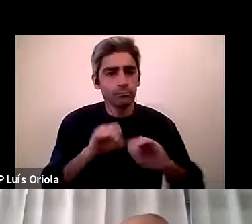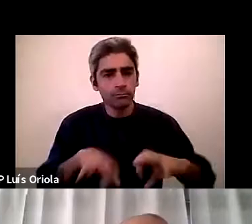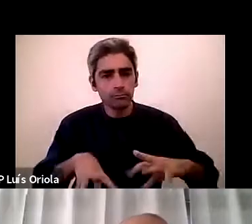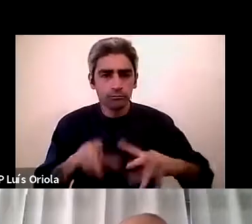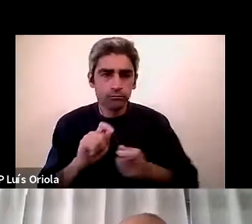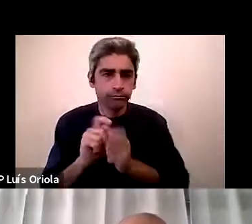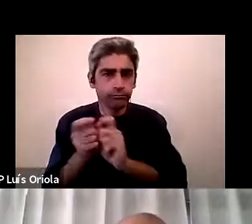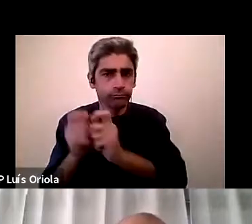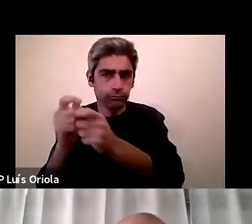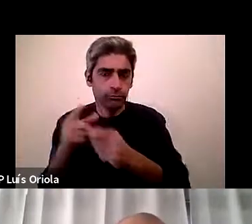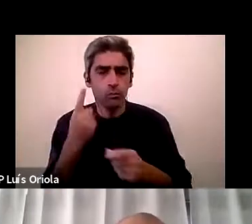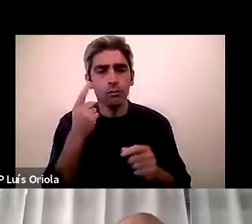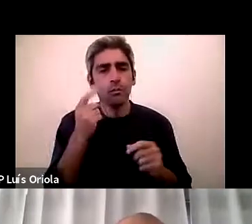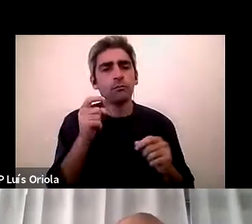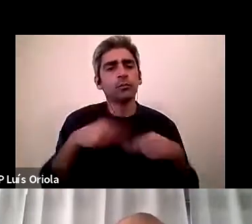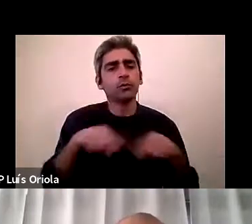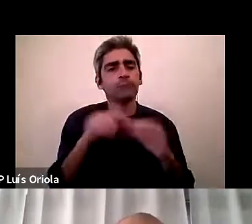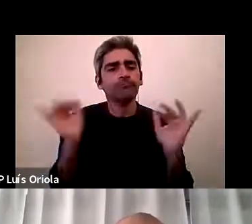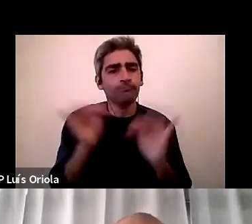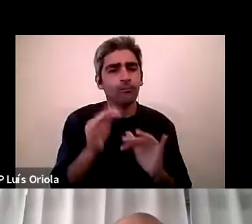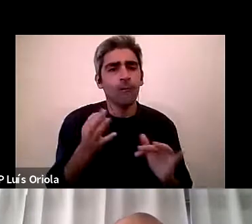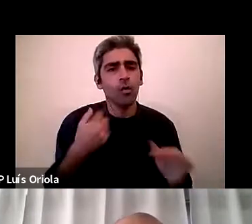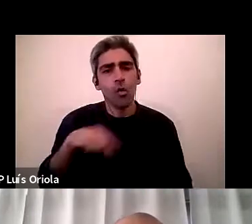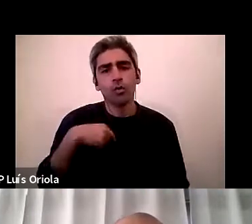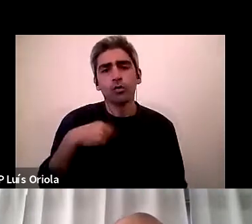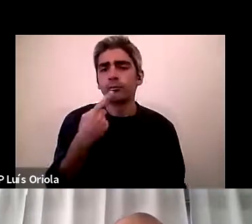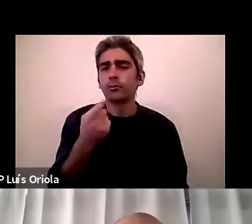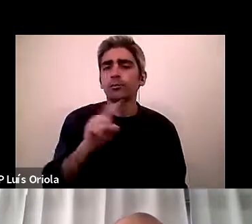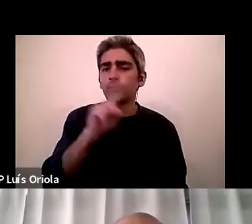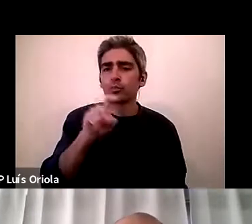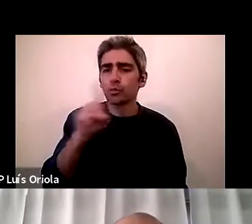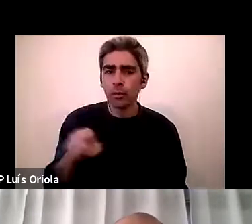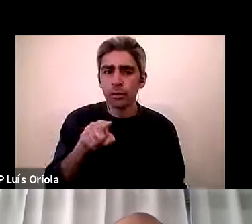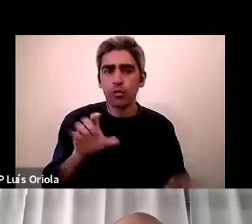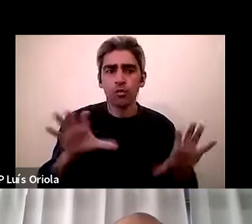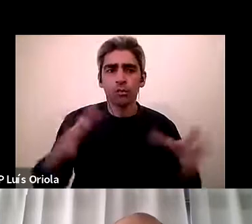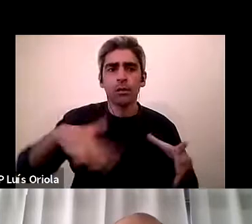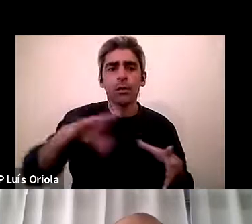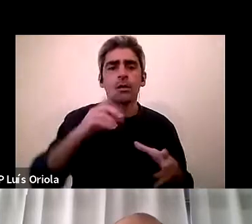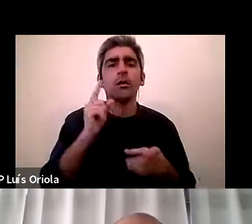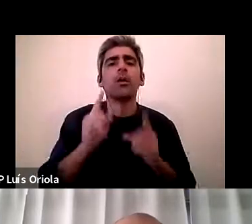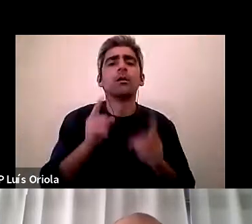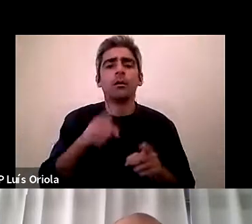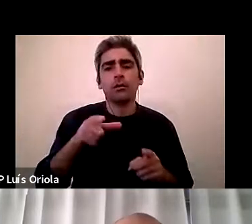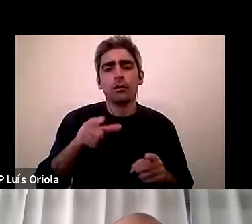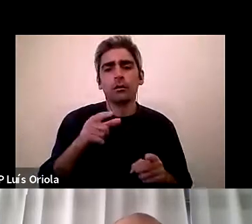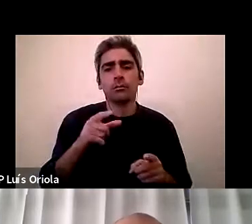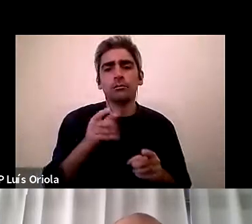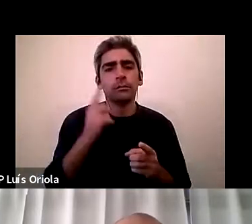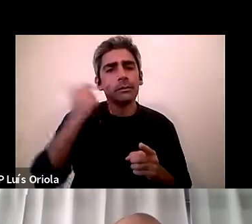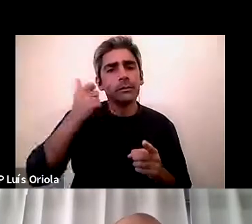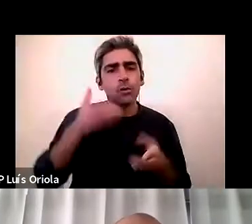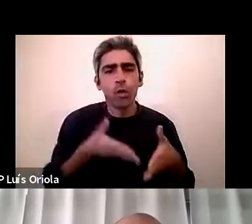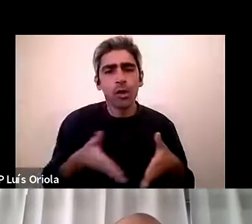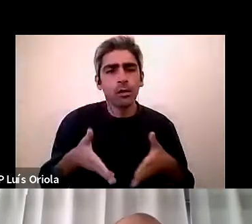das sessões nós perguntamos, questionamos a esta comunidade o que é que ela, quais são os vetores